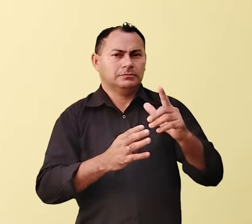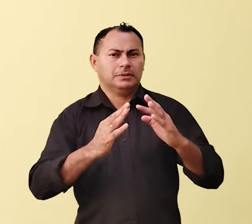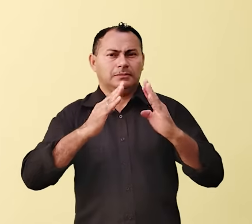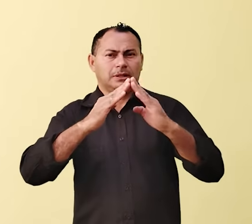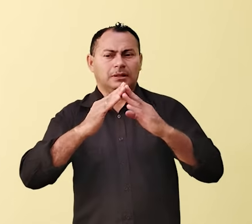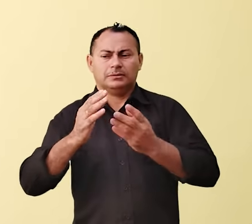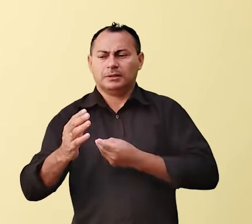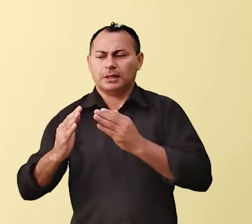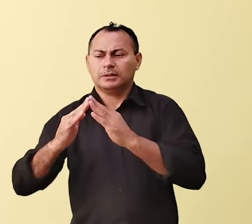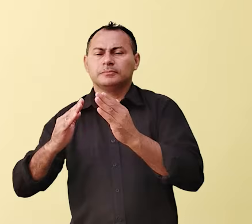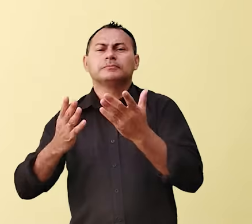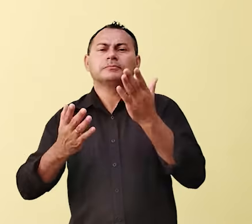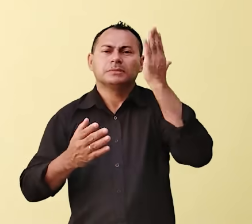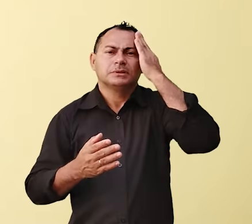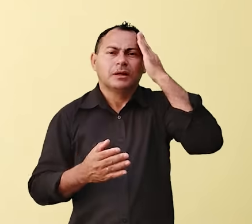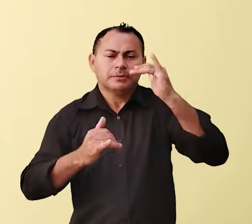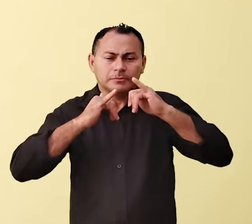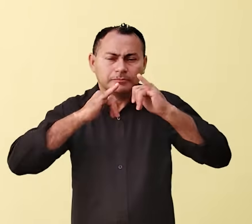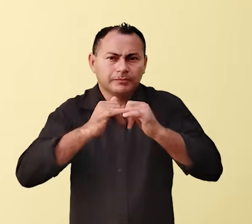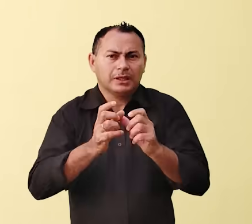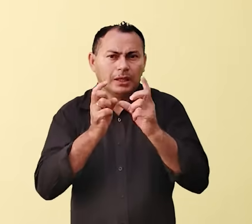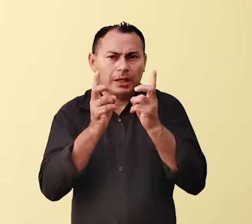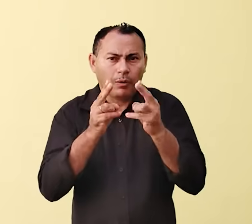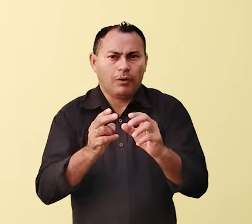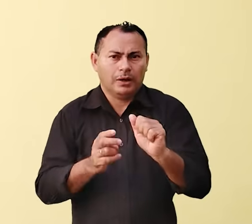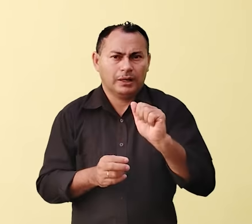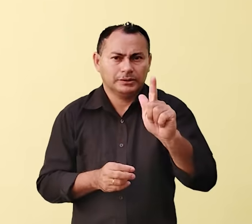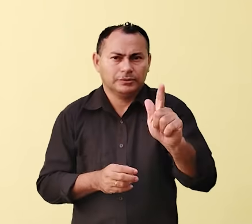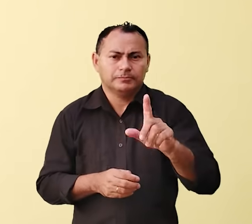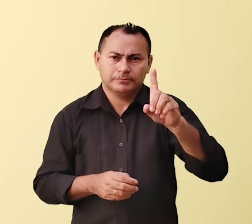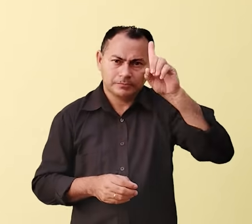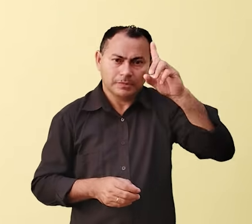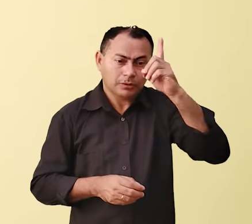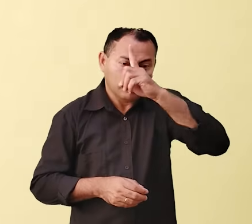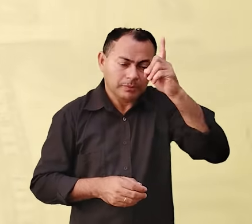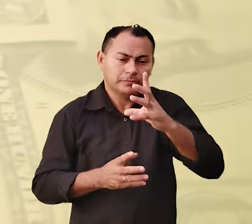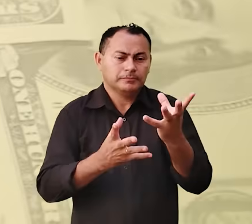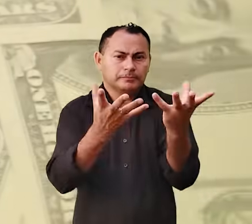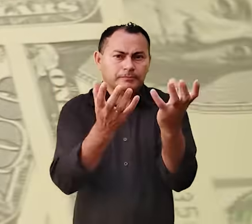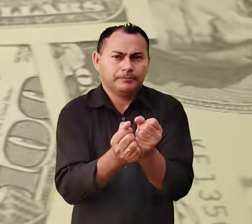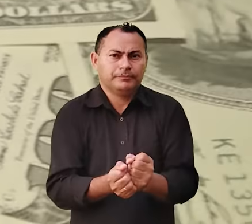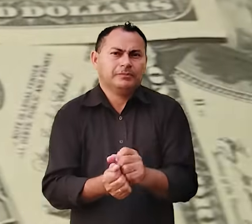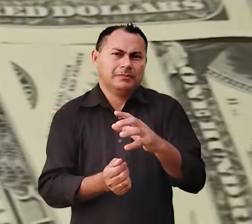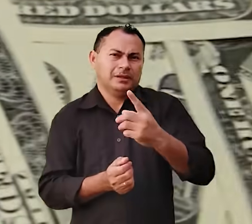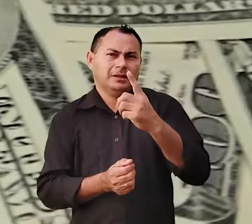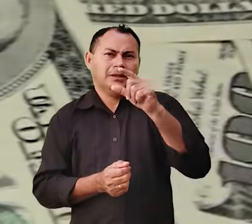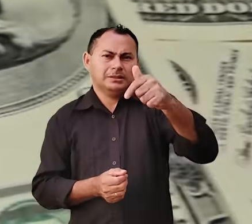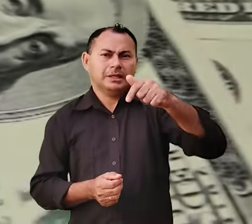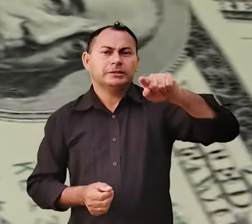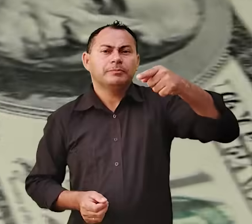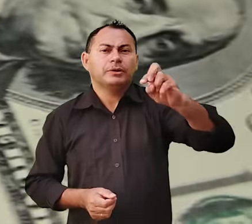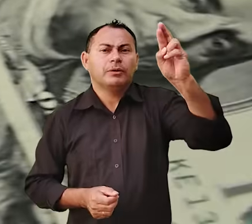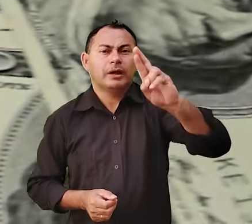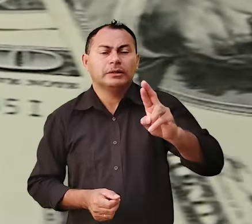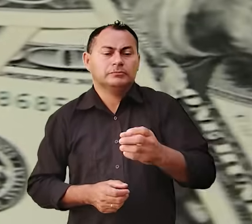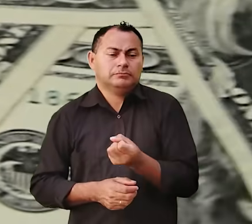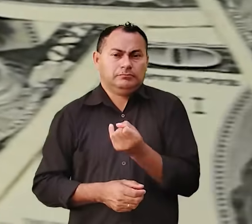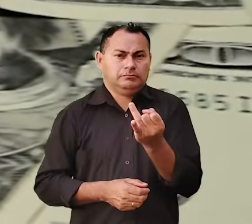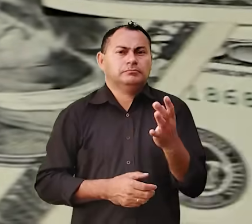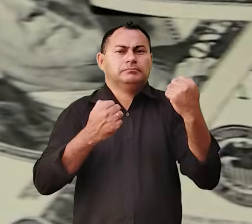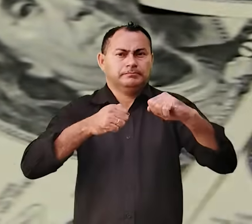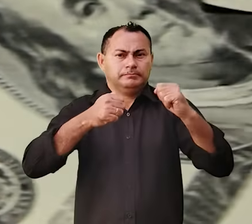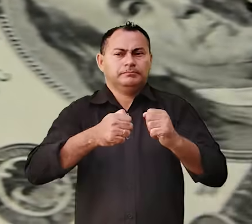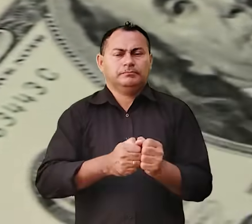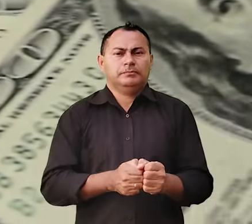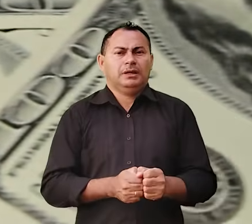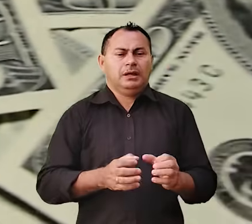Deus não tem telhado? Sabe, eu preguei como Ageu. Naquele domingo foram arrecadados cerca de 7.000 reais, a